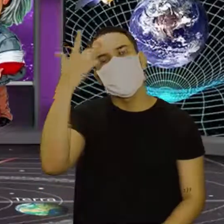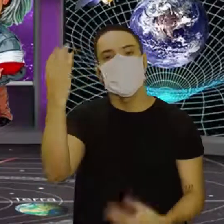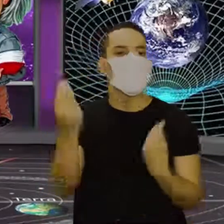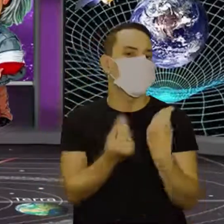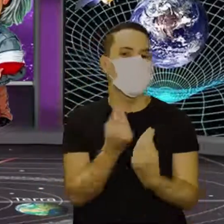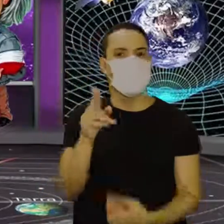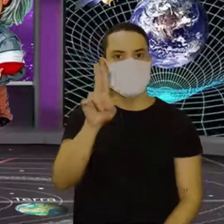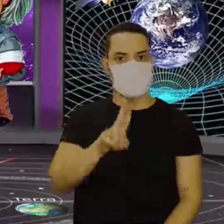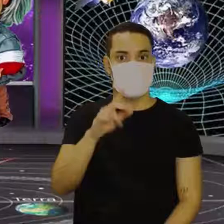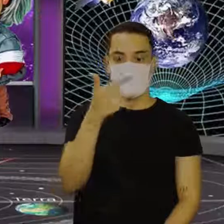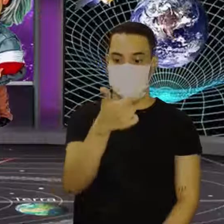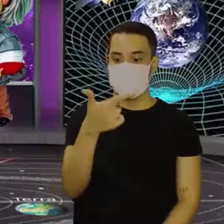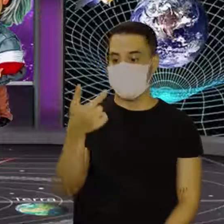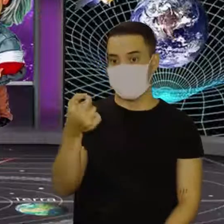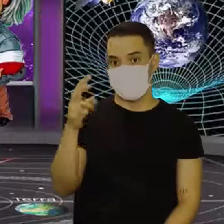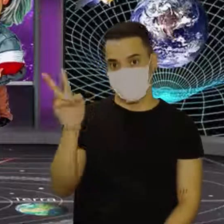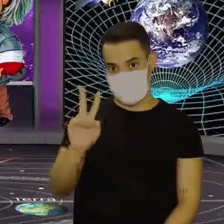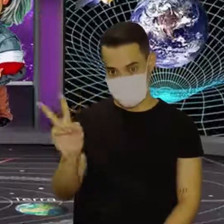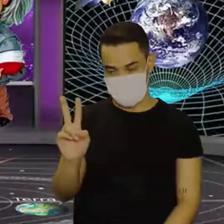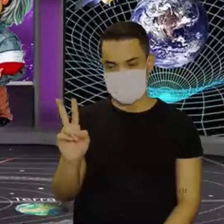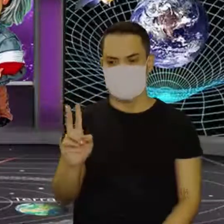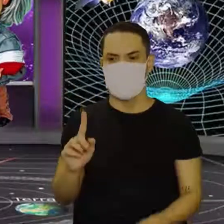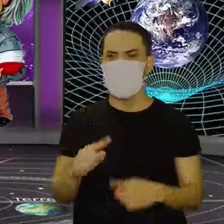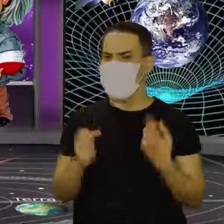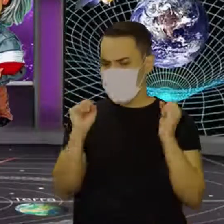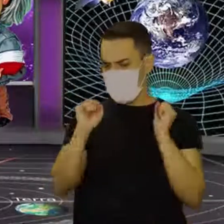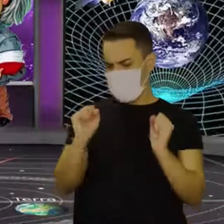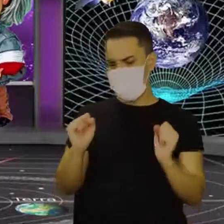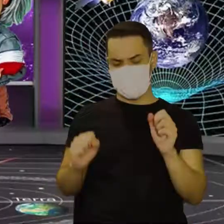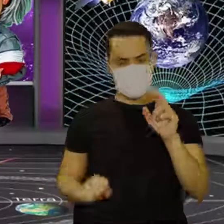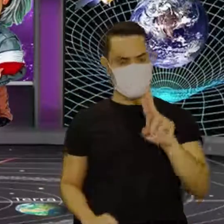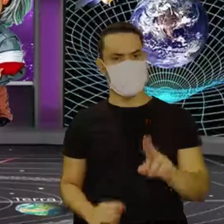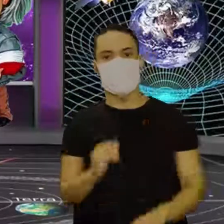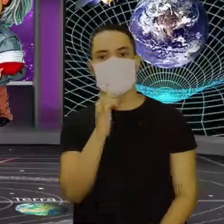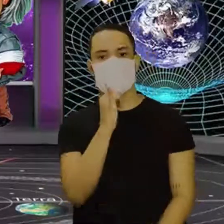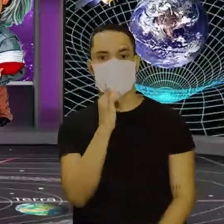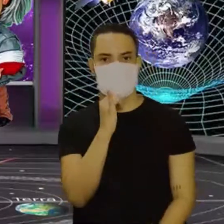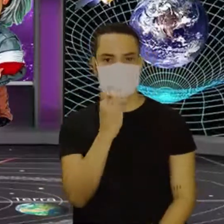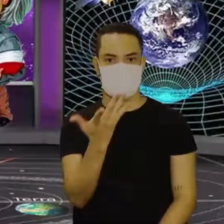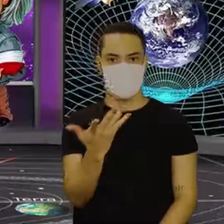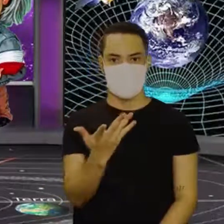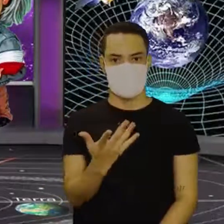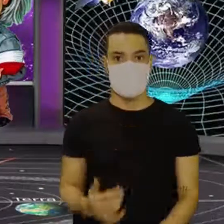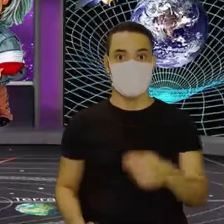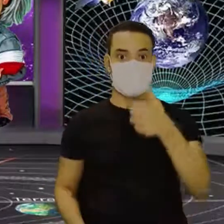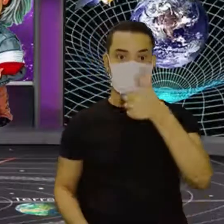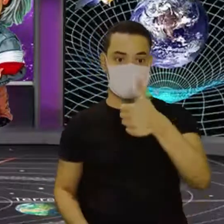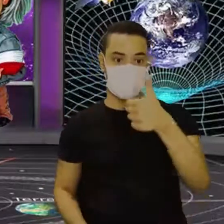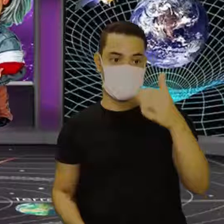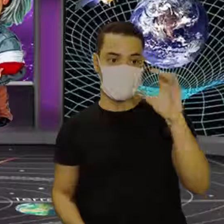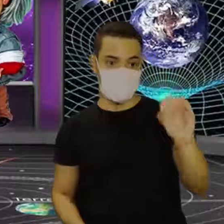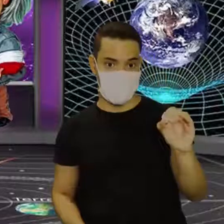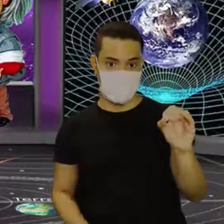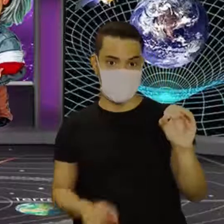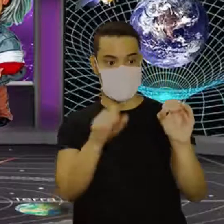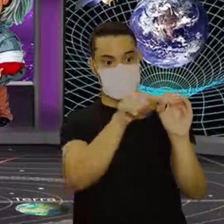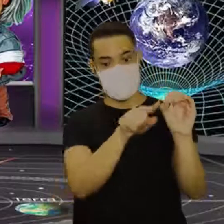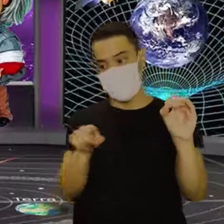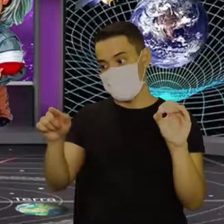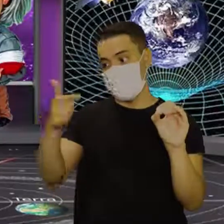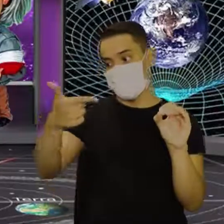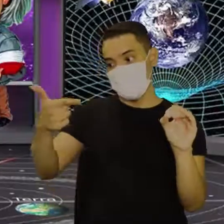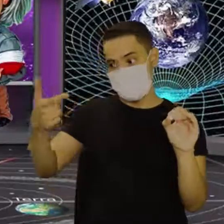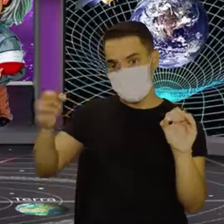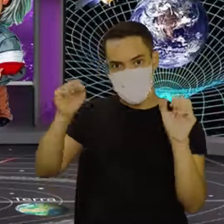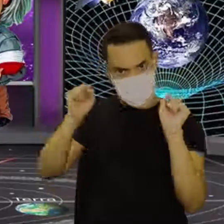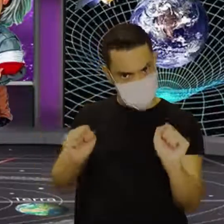utiliza o 220. Aí você pensa, mas eu posso usar, por exemplo, colocar um equipamento 110 numa tomada 220. O que